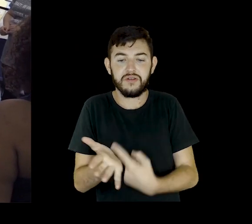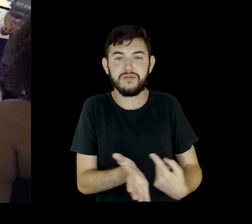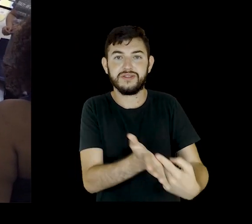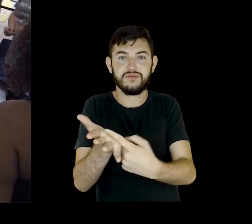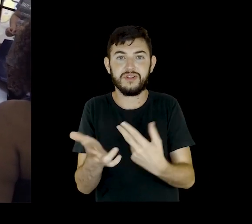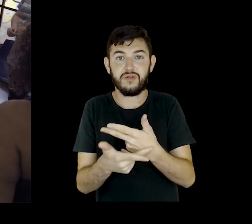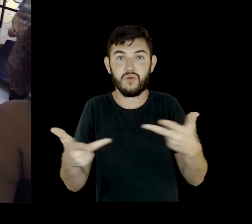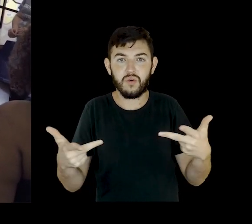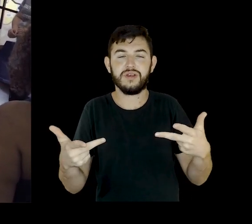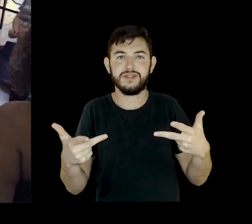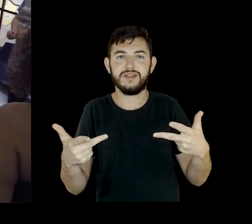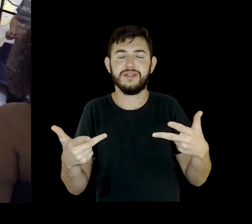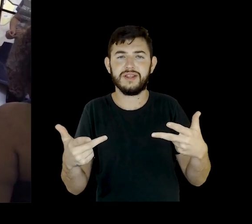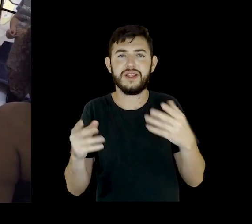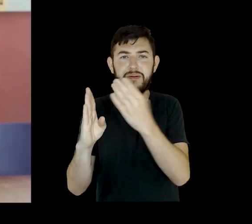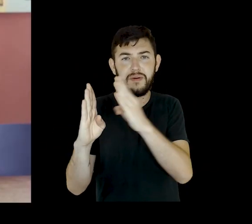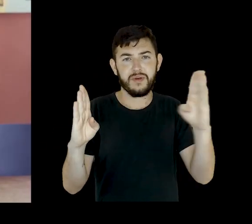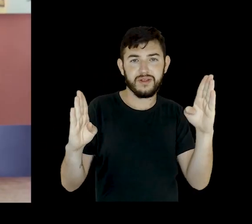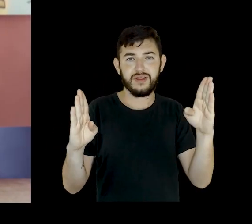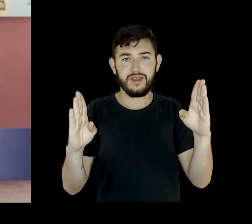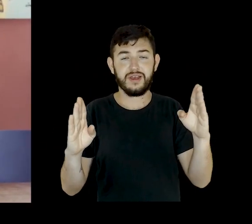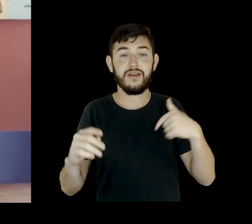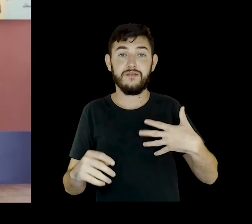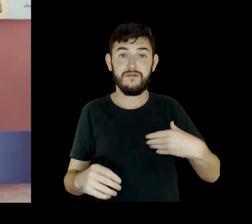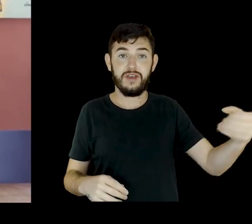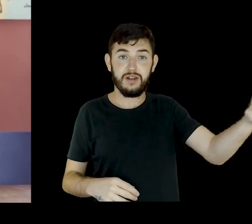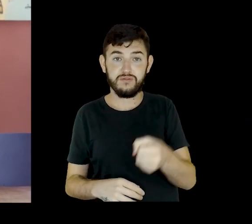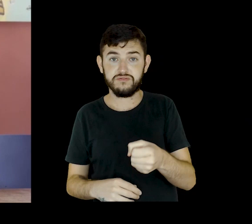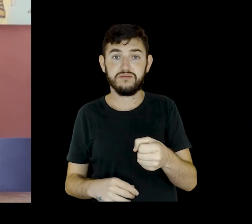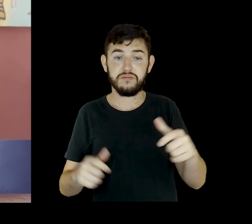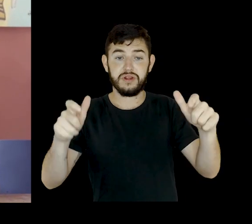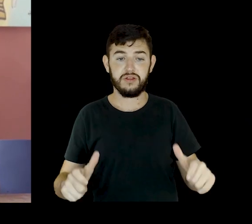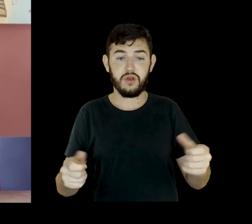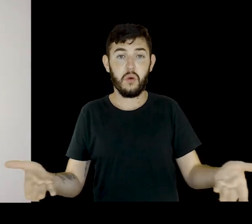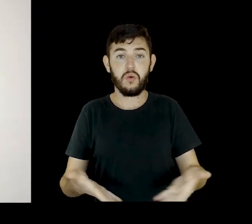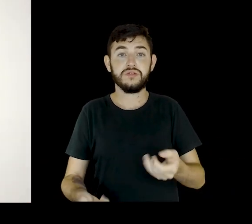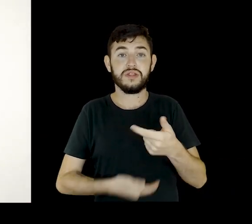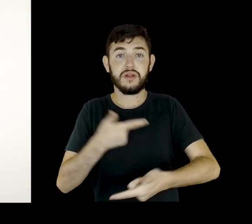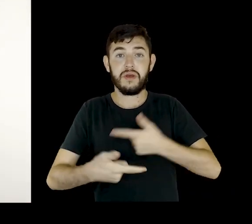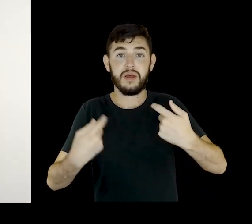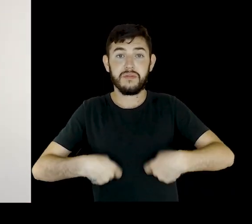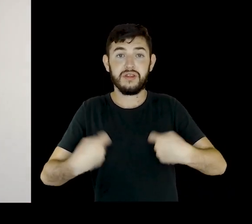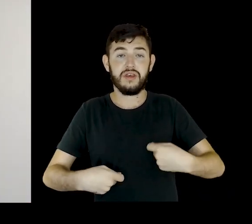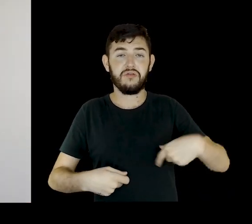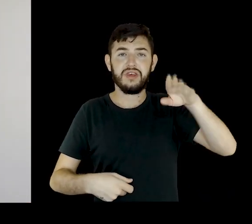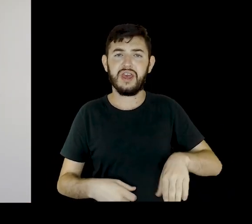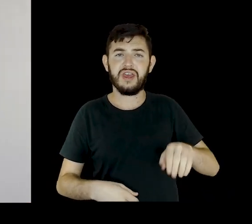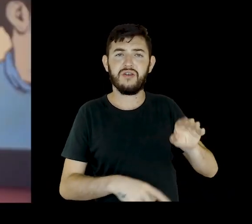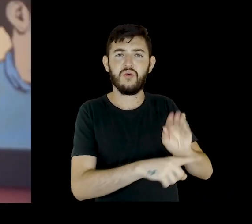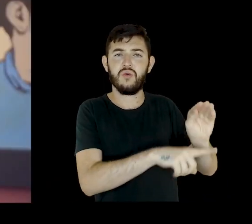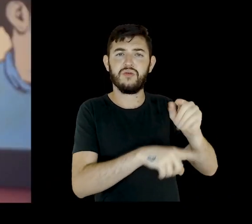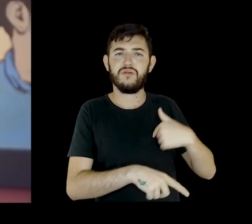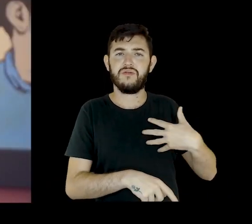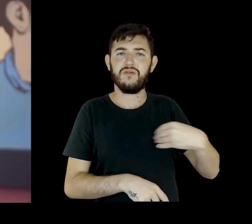articular coisas aqui dentro, foi na biblioteca, um lugar que eu podia trazer meus filhos. Poxa, eu preciso trabalhar, não tenho onde deixar, o que eu faço?